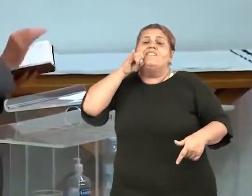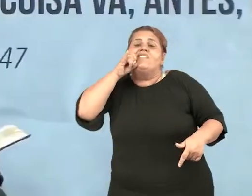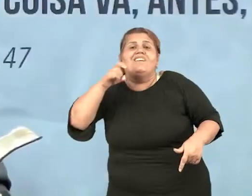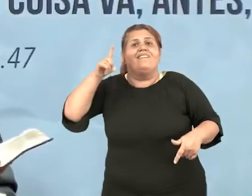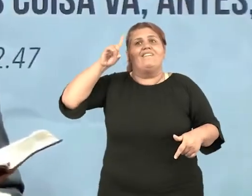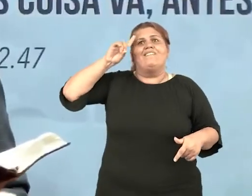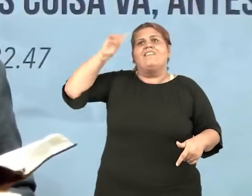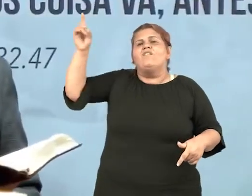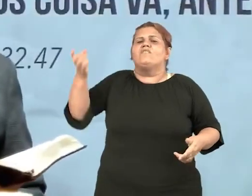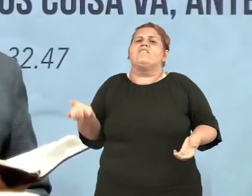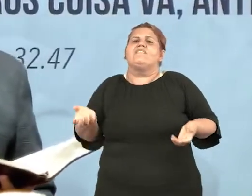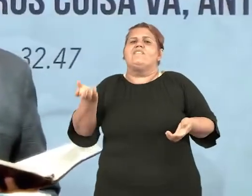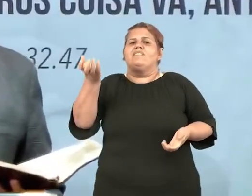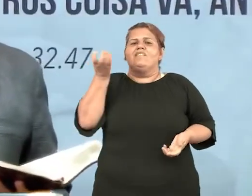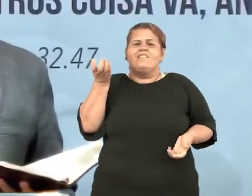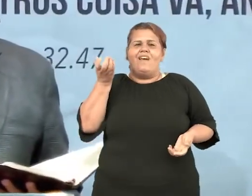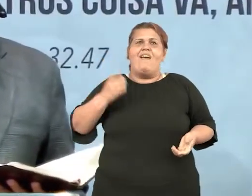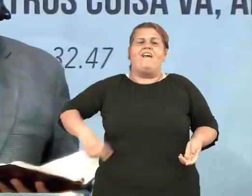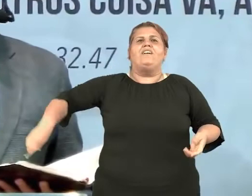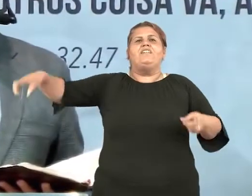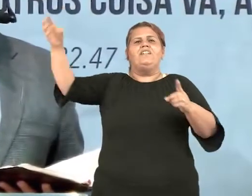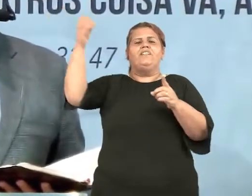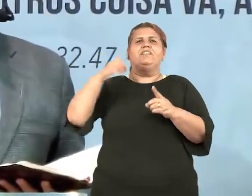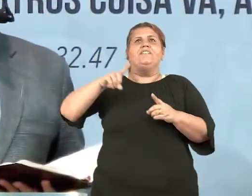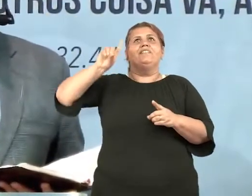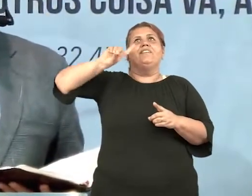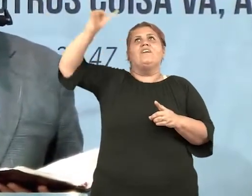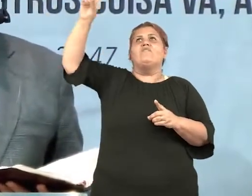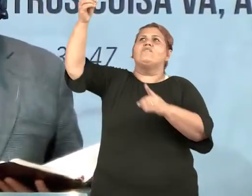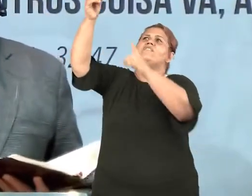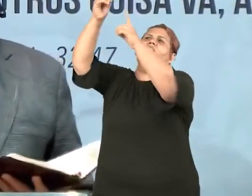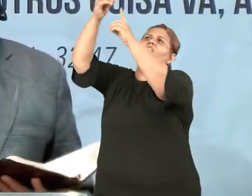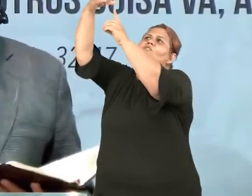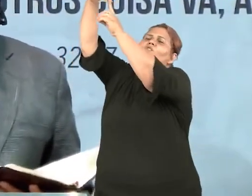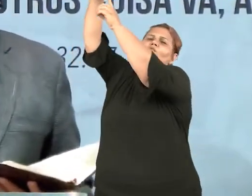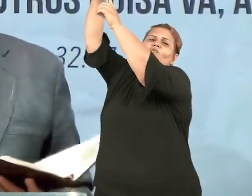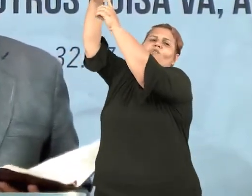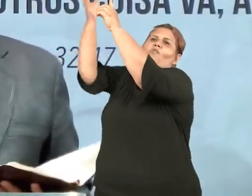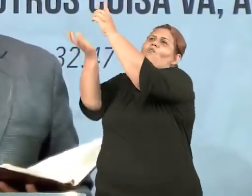Deus está no trono e nós somos totalmente